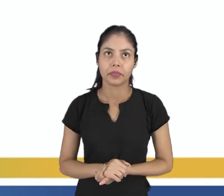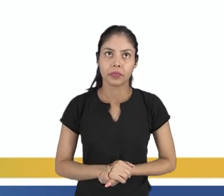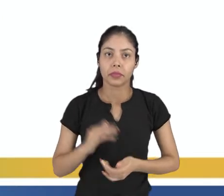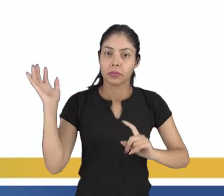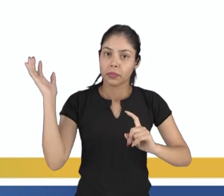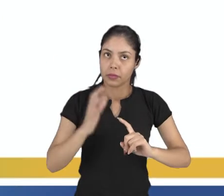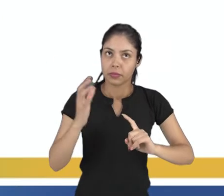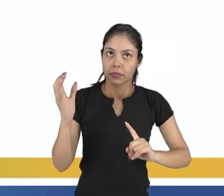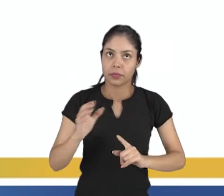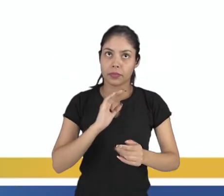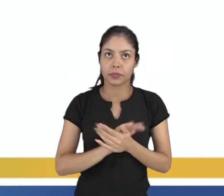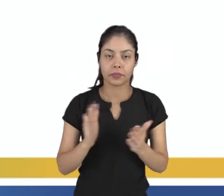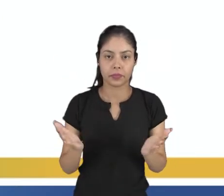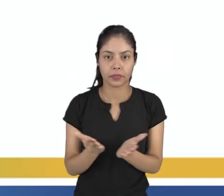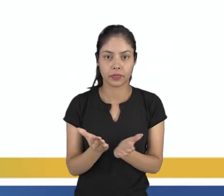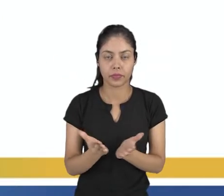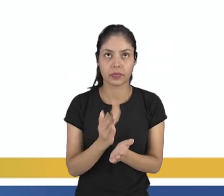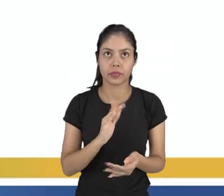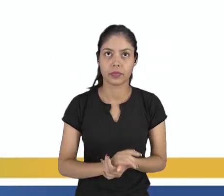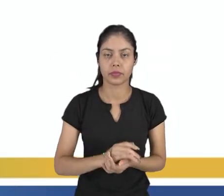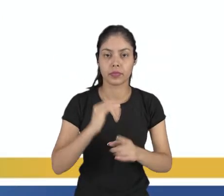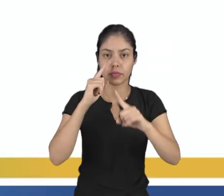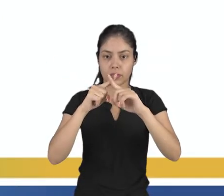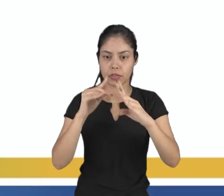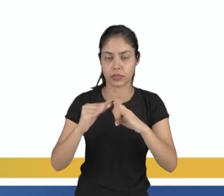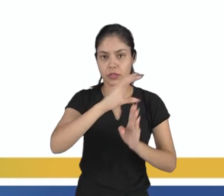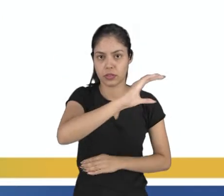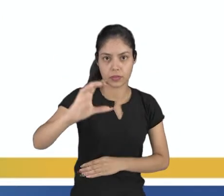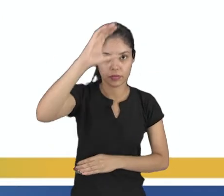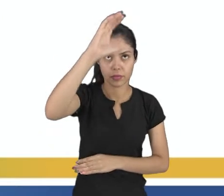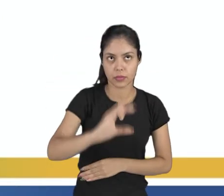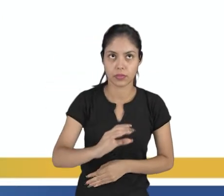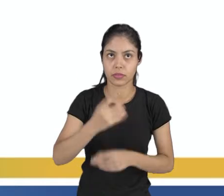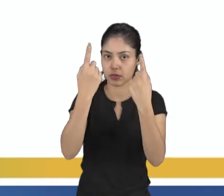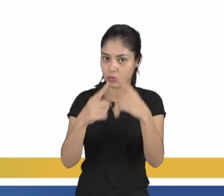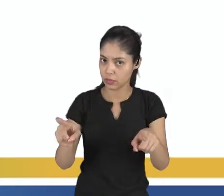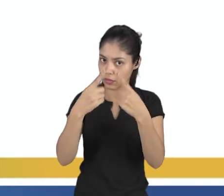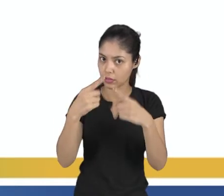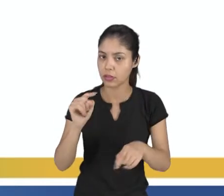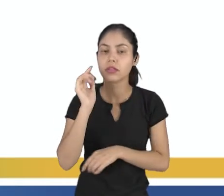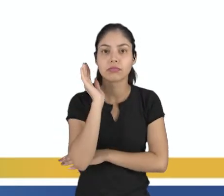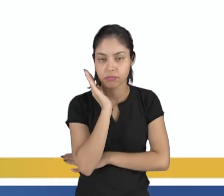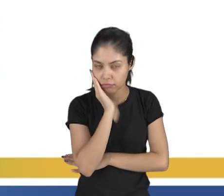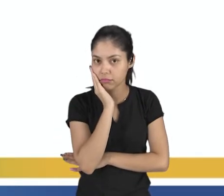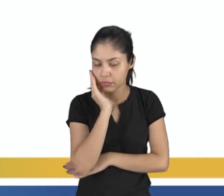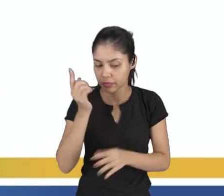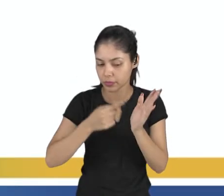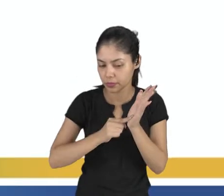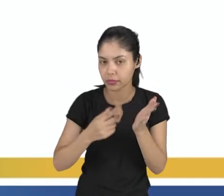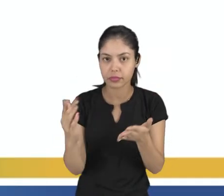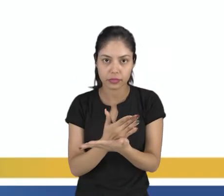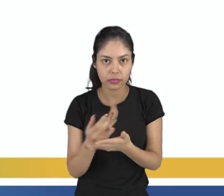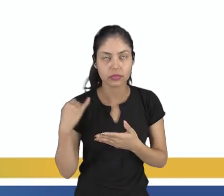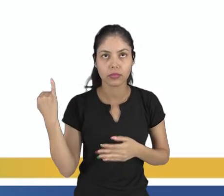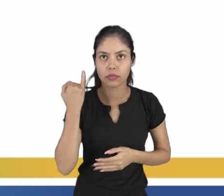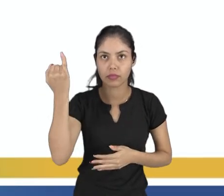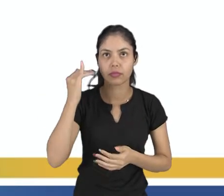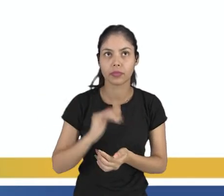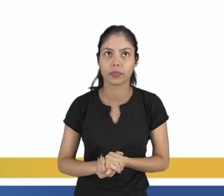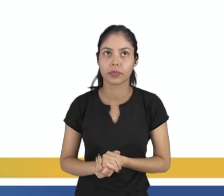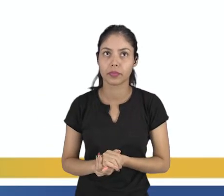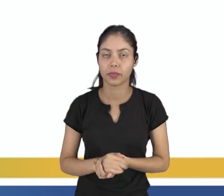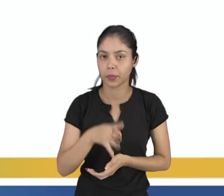A influência do cristianismo e da Igreja Católica na história da música. Lembre-se que nós estamos pontuando alguns momentos importantes